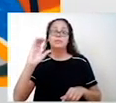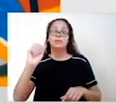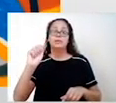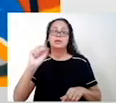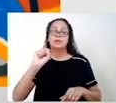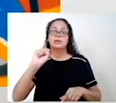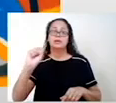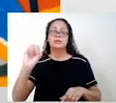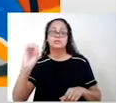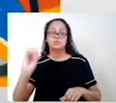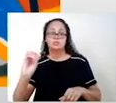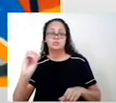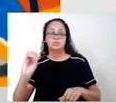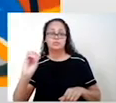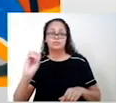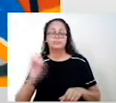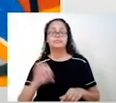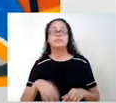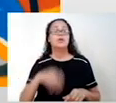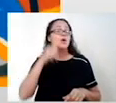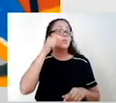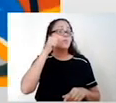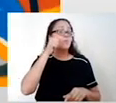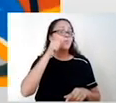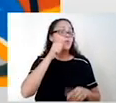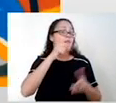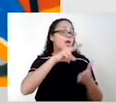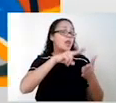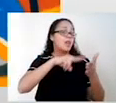chama Mulher Lendo. Ele foi feito aí em